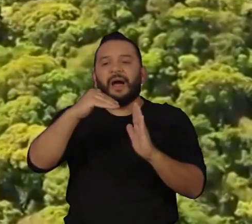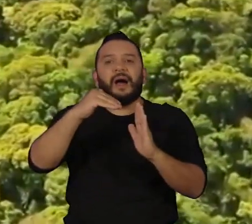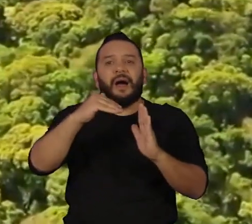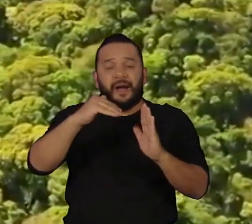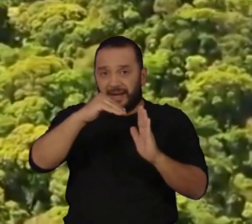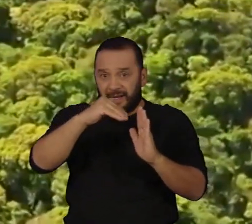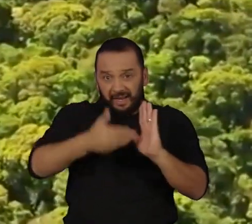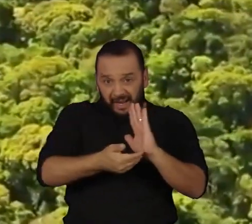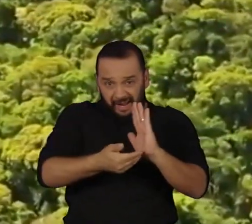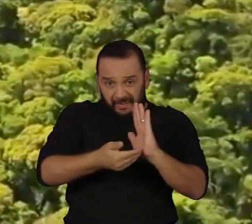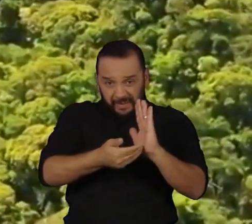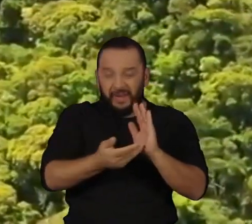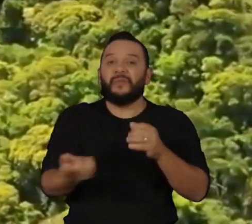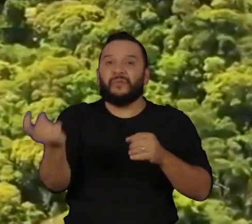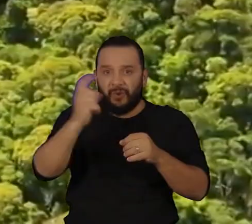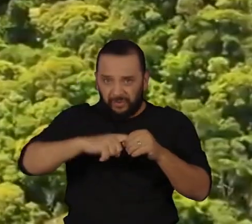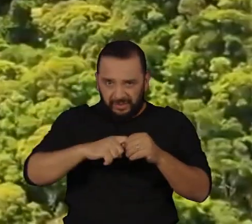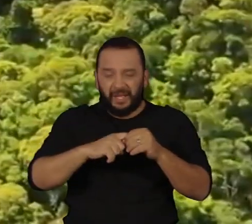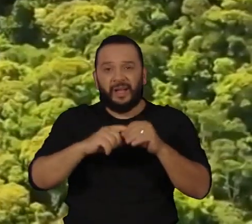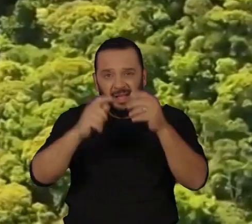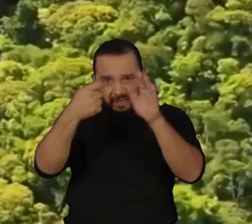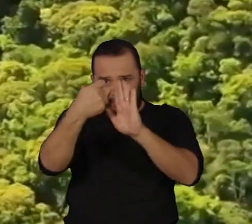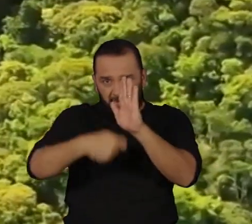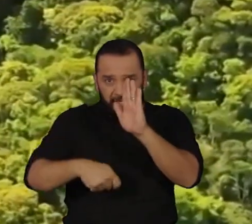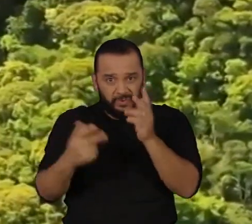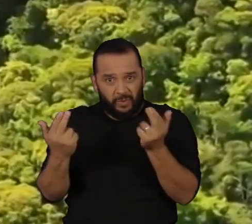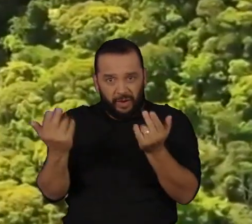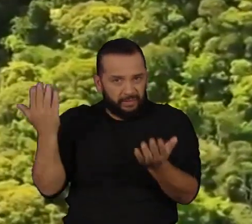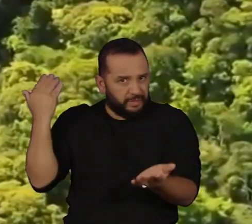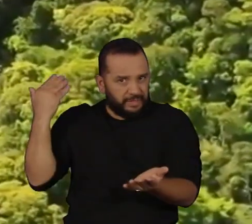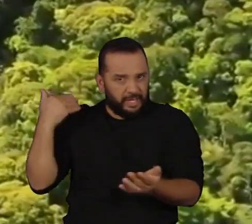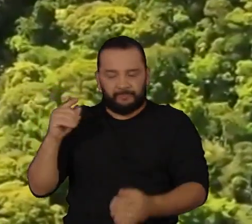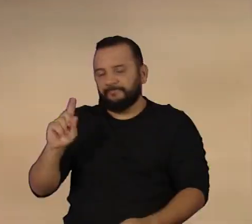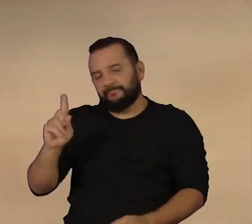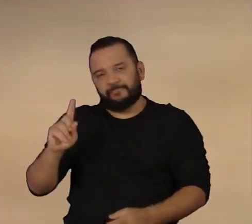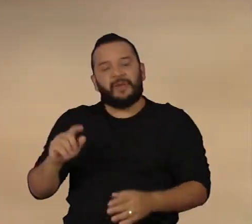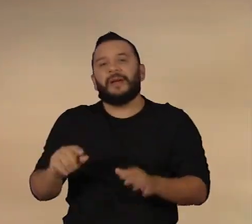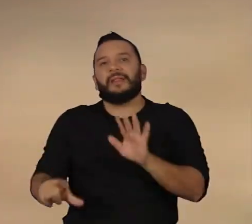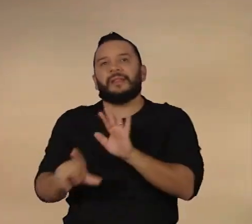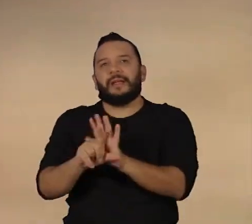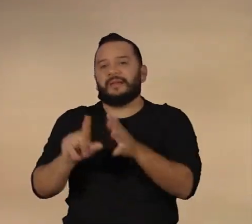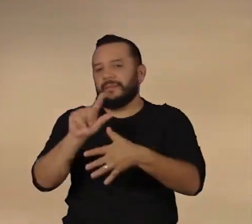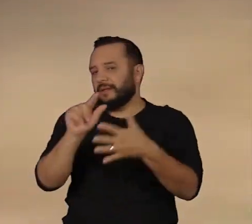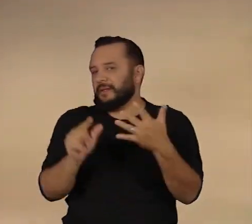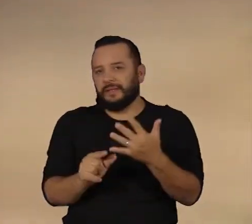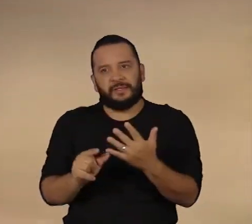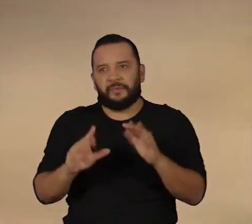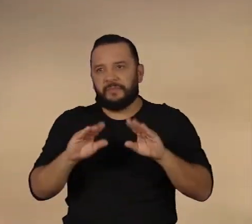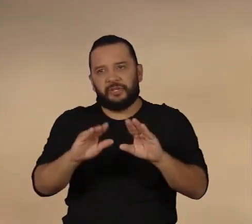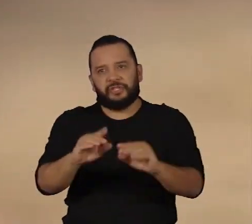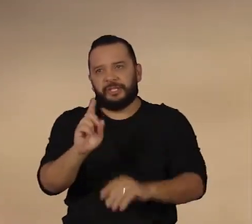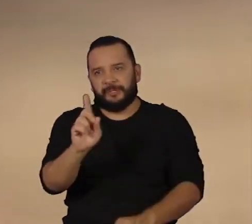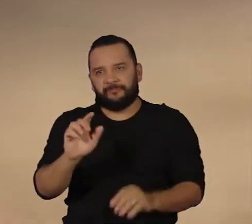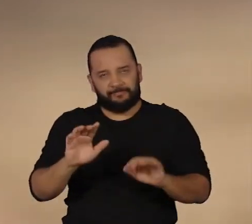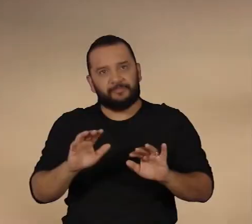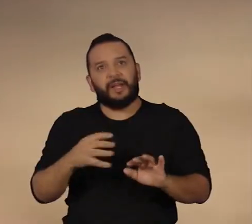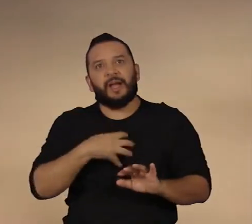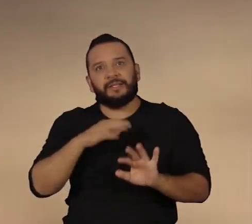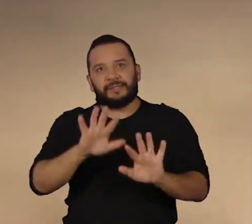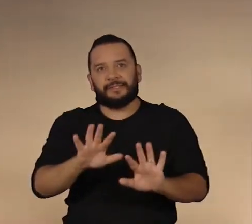excluídos. E a Lei da Mata Atlântica vai permanecer como está hoje. Uma cena que divertiu